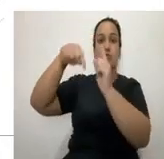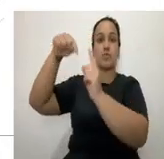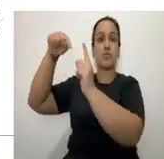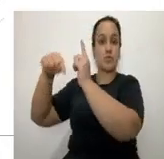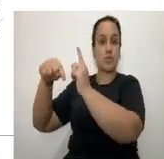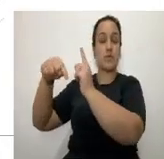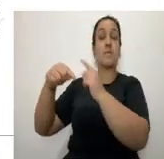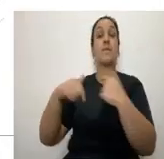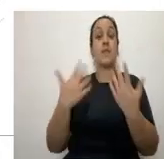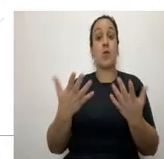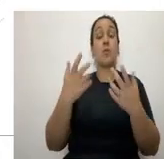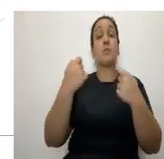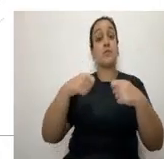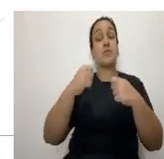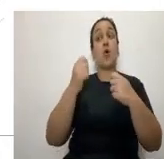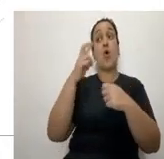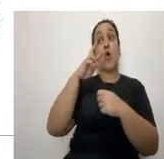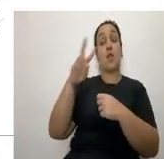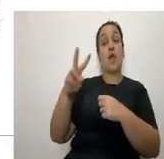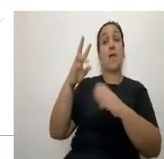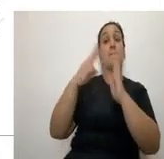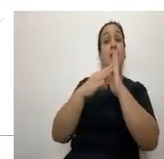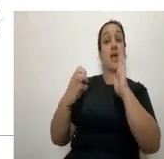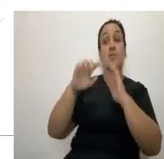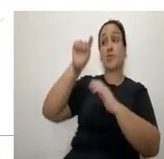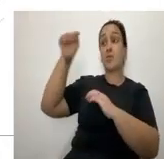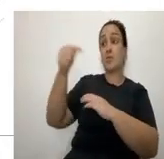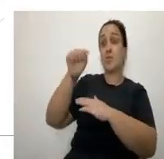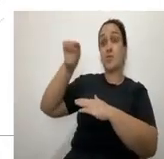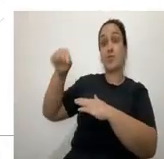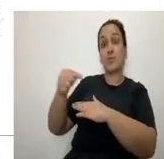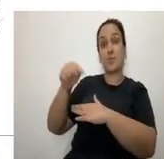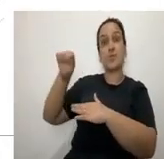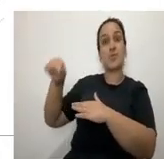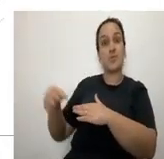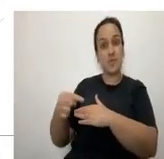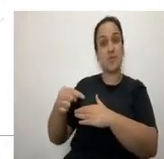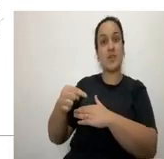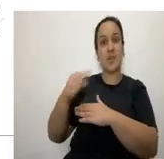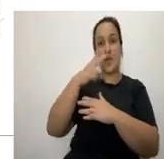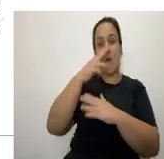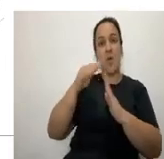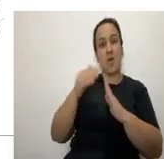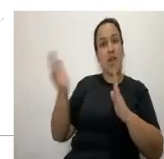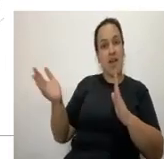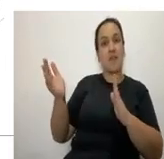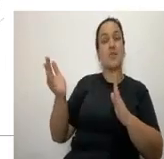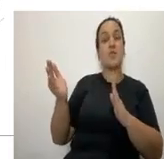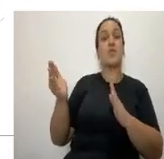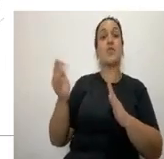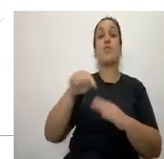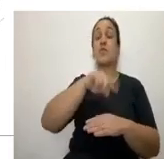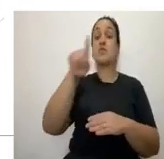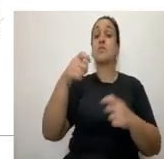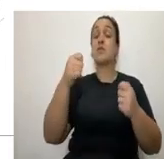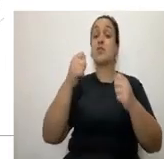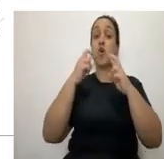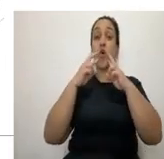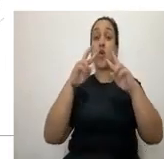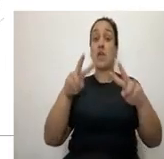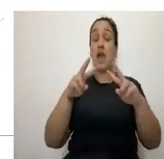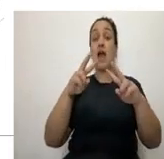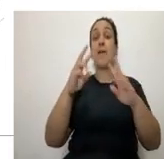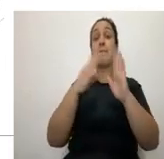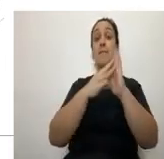energia. Por isso que eu tenho que observar o método mnemônico. Se vocês têm dúvida na hora de montar, usa, né,